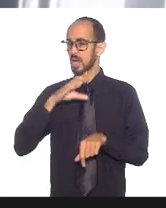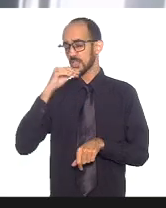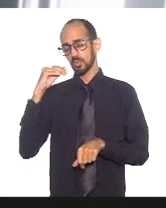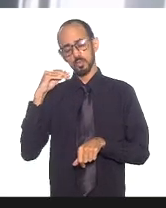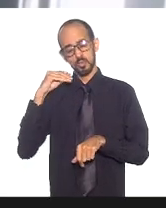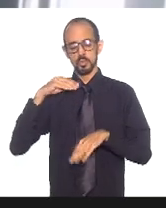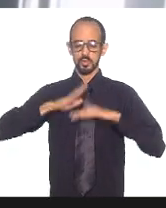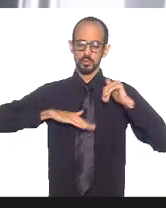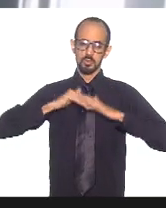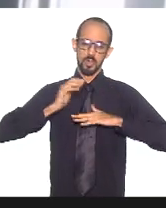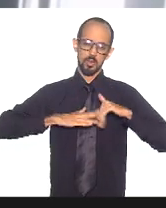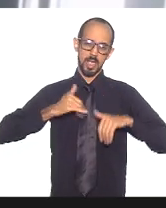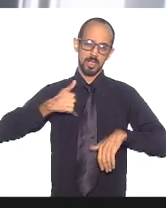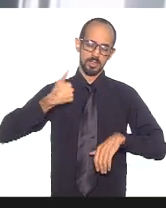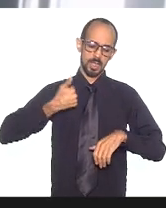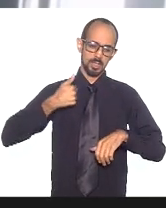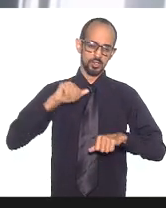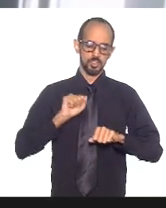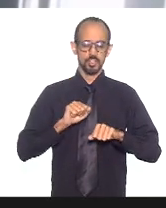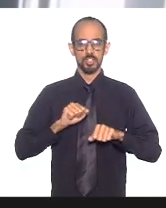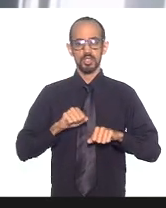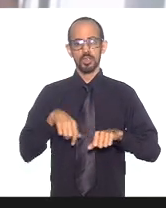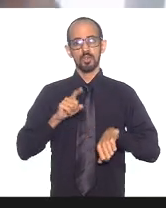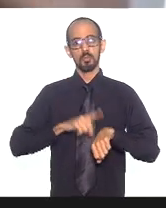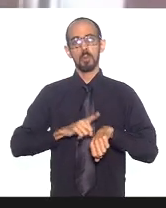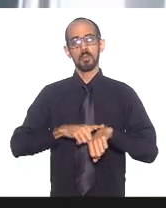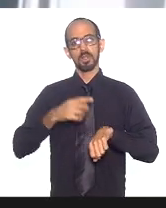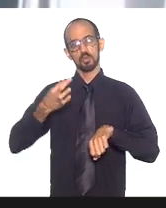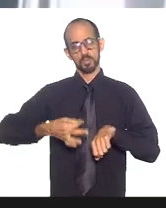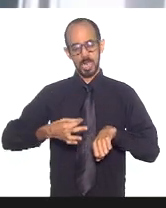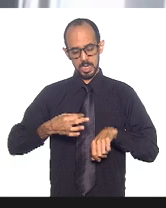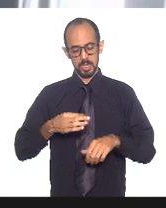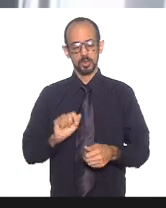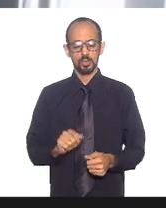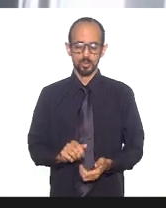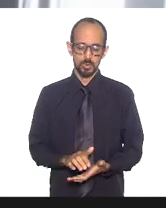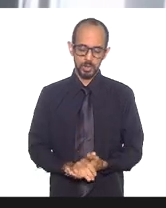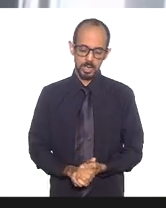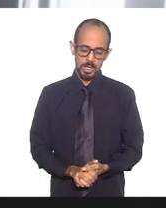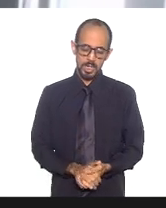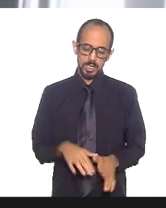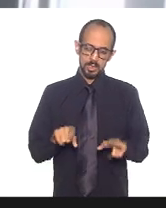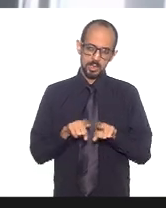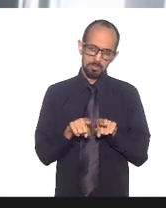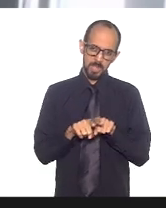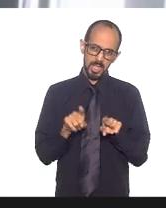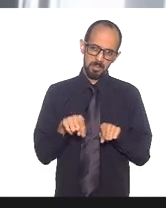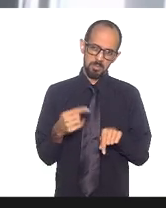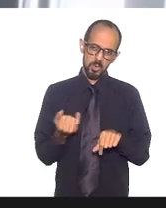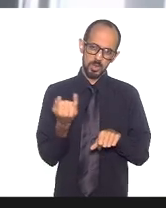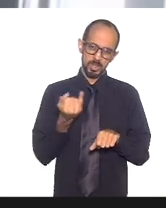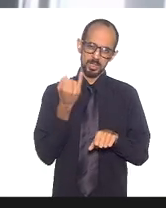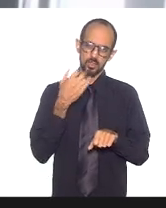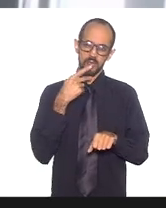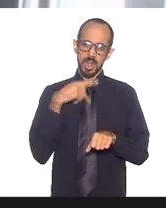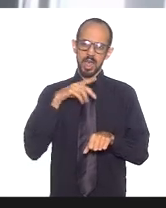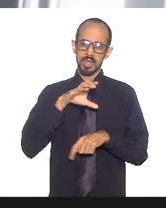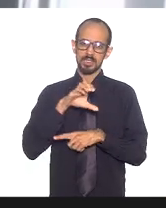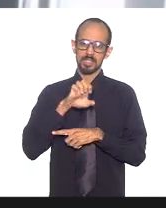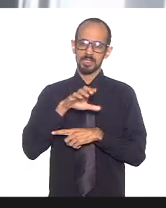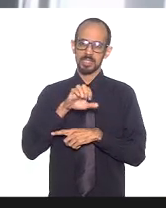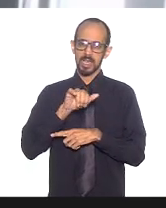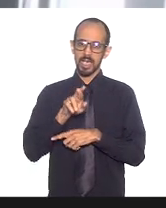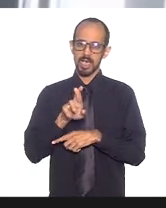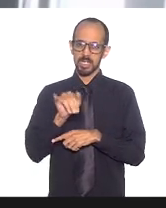tida como regular, como adequada, né? Ao mesmo tempo, é importante ressaltar o papel da Fundação CCERJ também